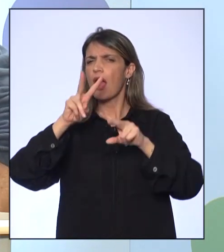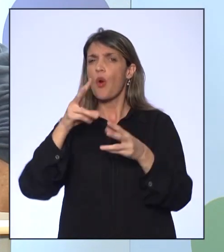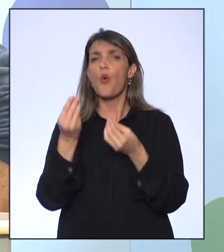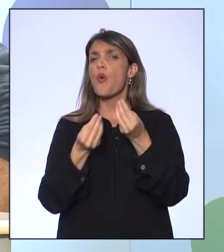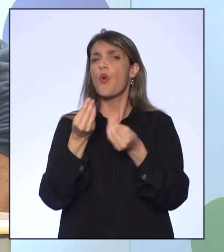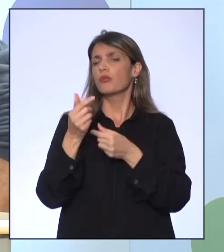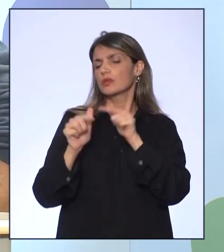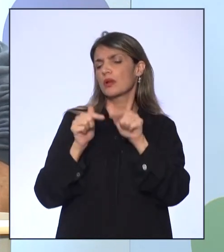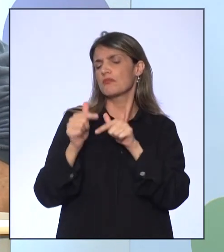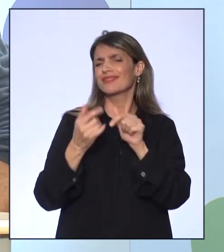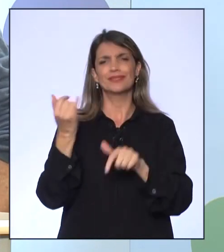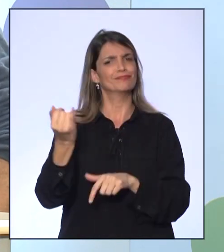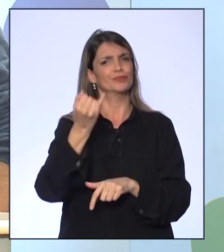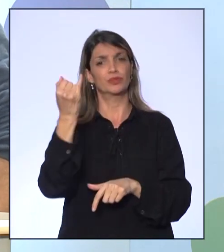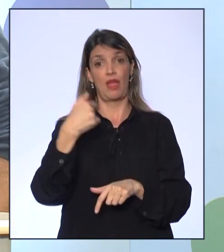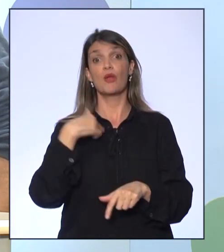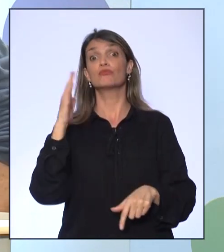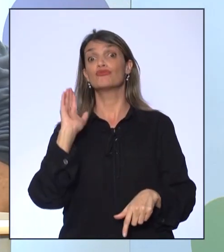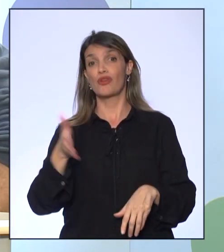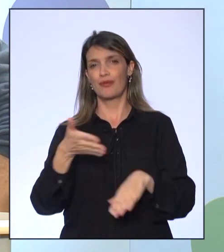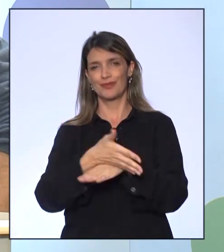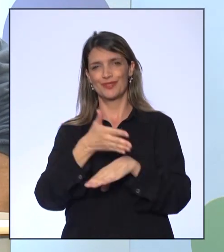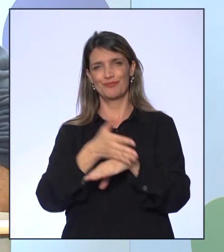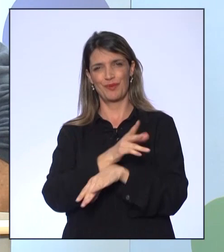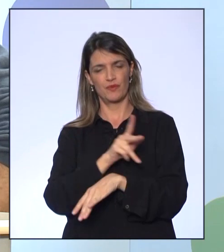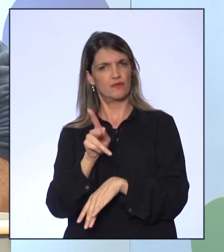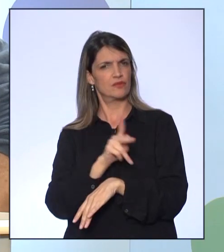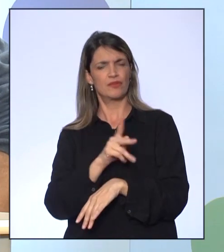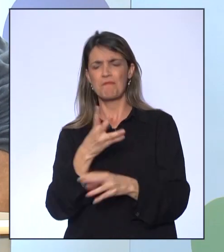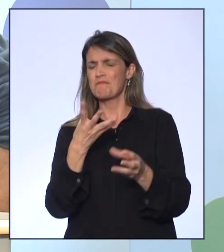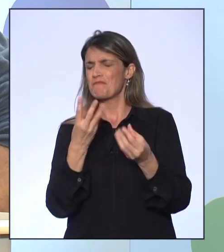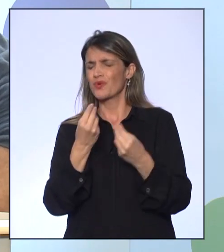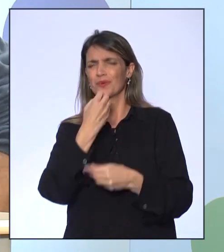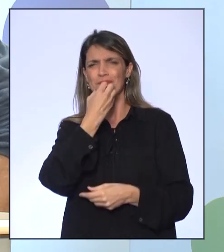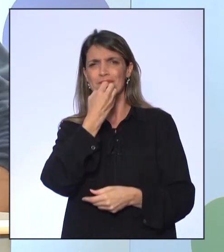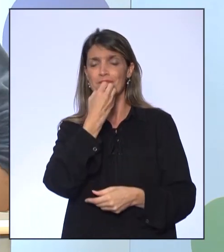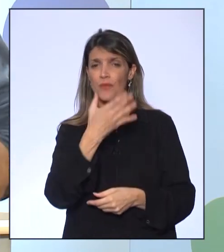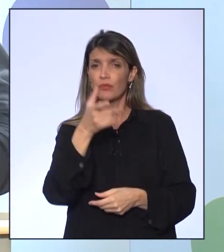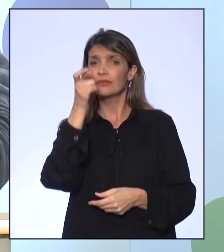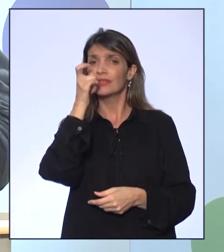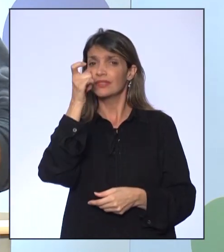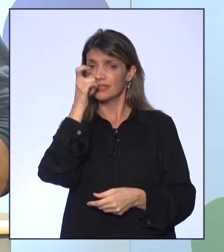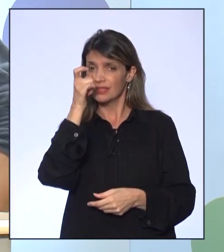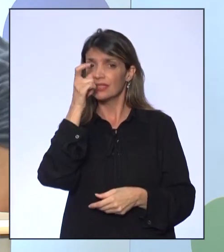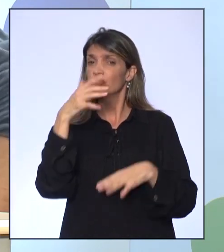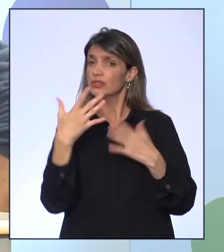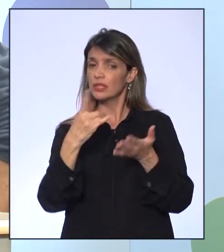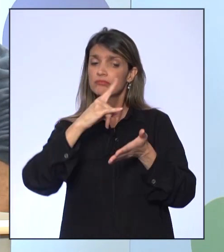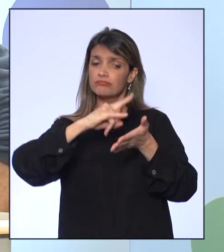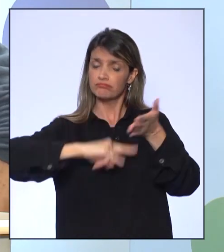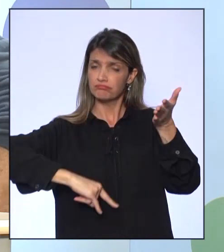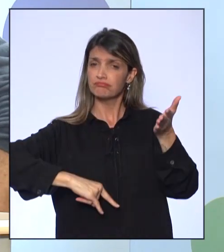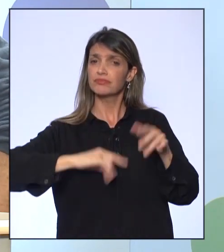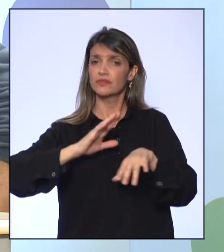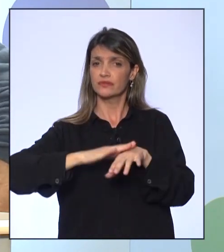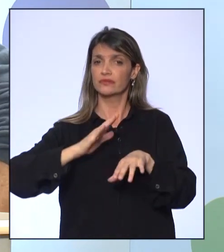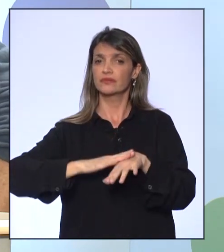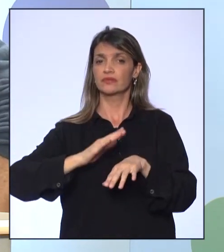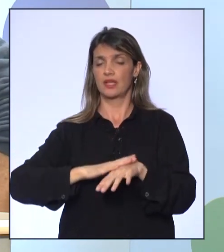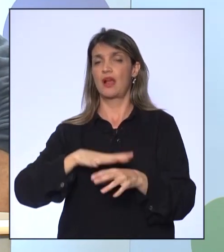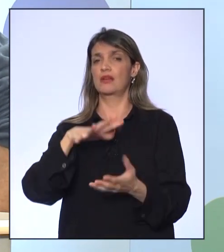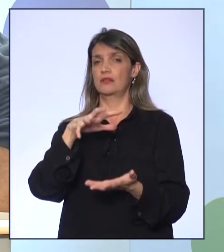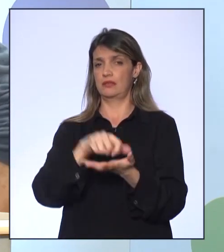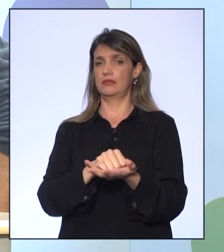muito importante. Eu já participei como professor, acho muito interessante. Vocês se inscrevam, vale a pena, mas façam a